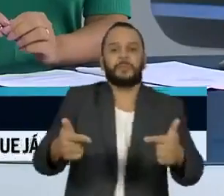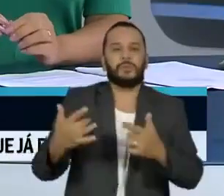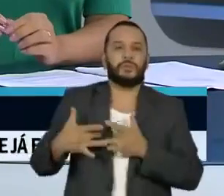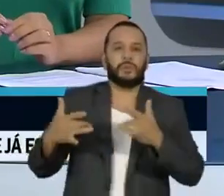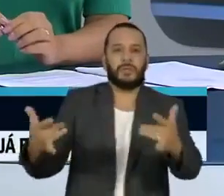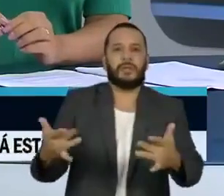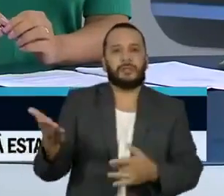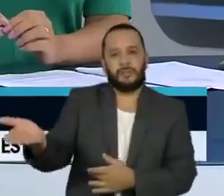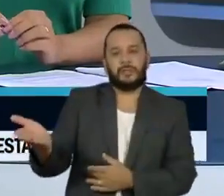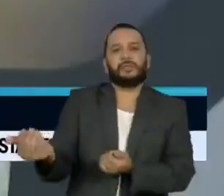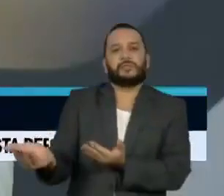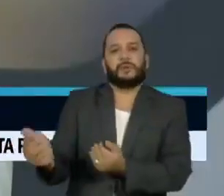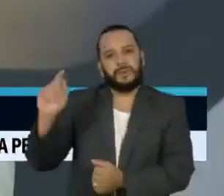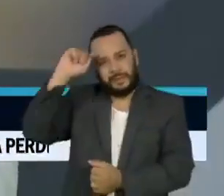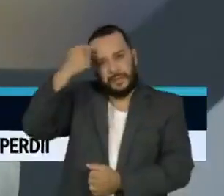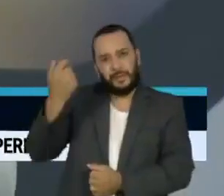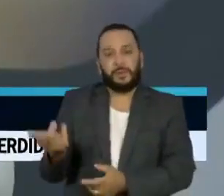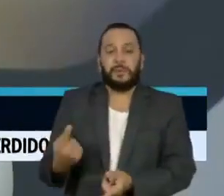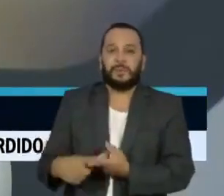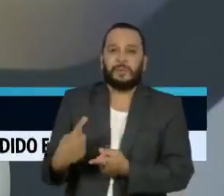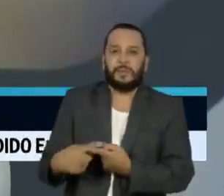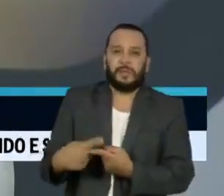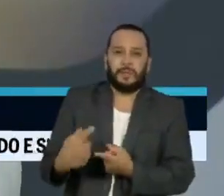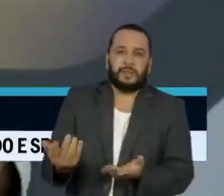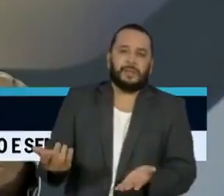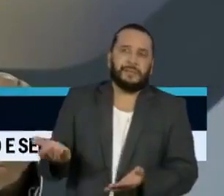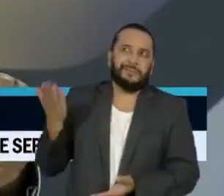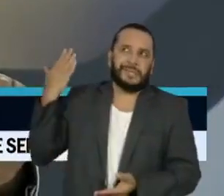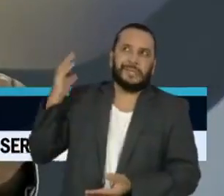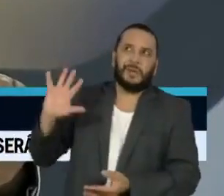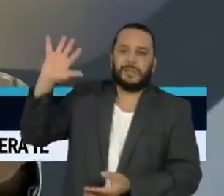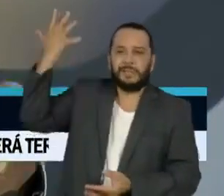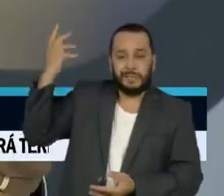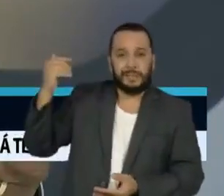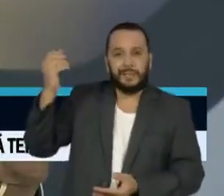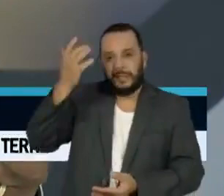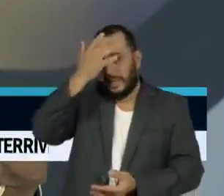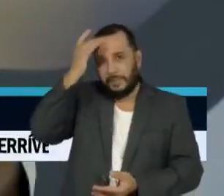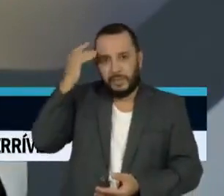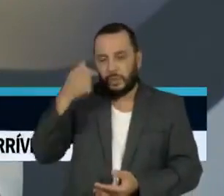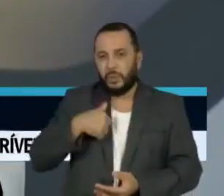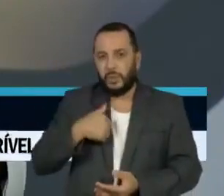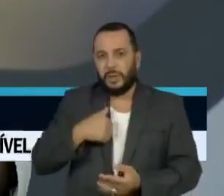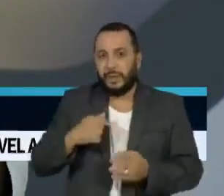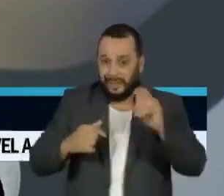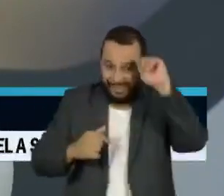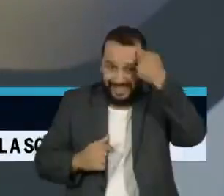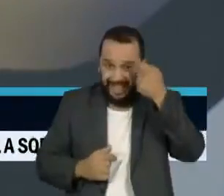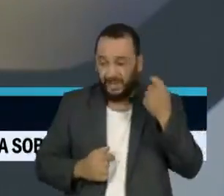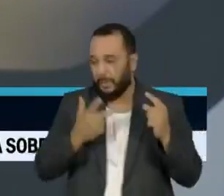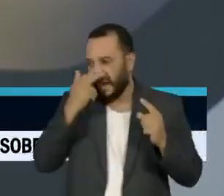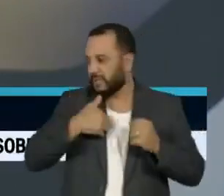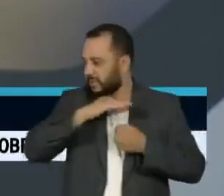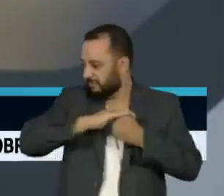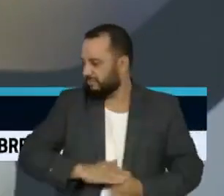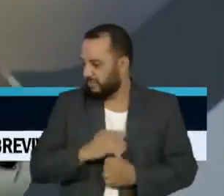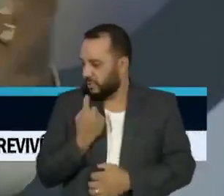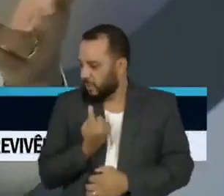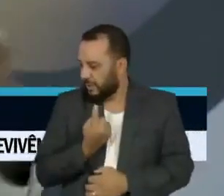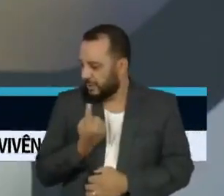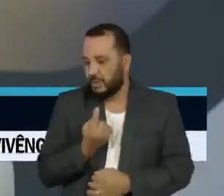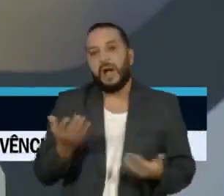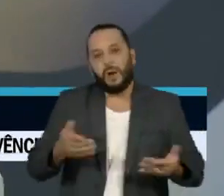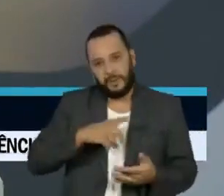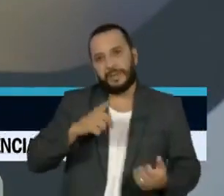ao jovem negro né porque não mais às vezes quando acontecia isso o jogador nego saía sozinho do campo ou saía sozinho e chorando